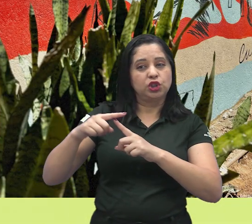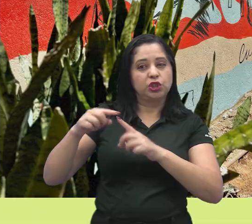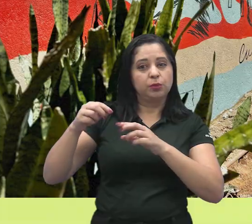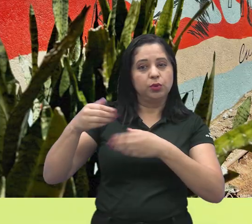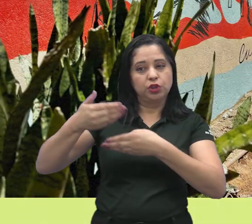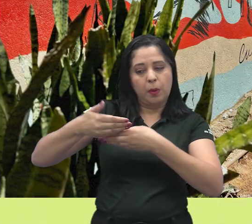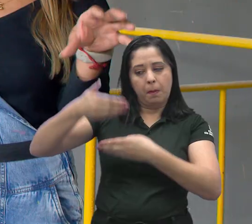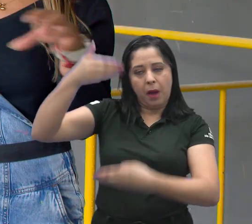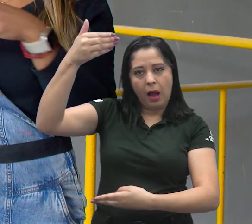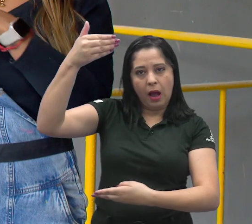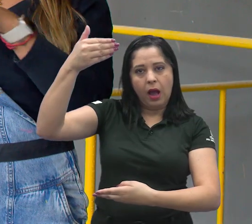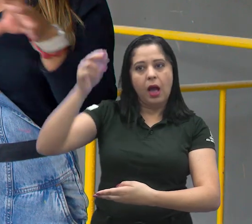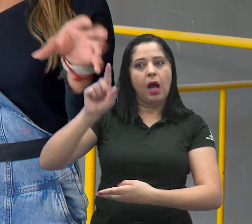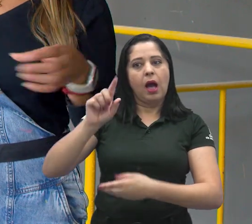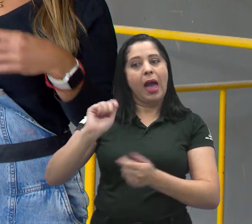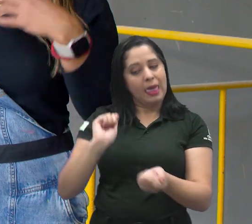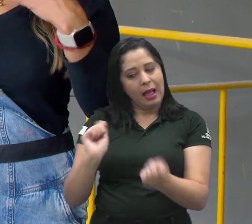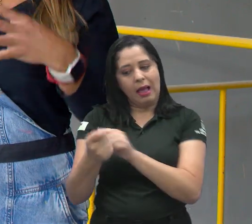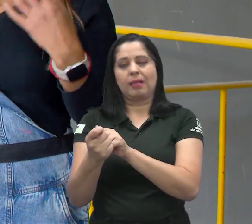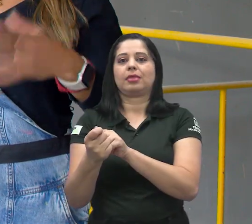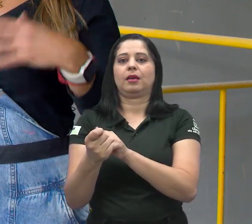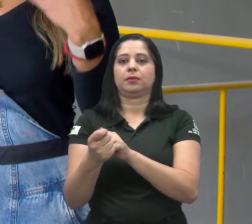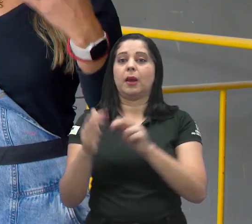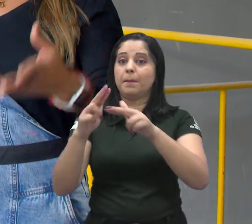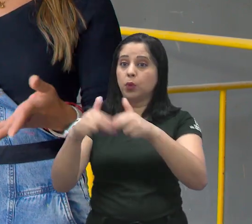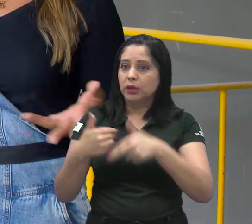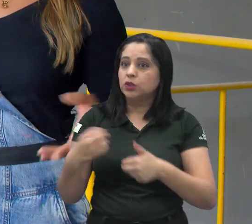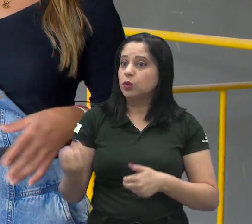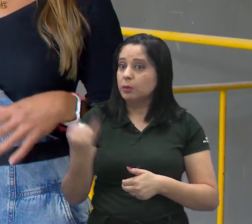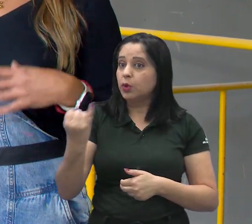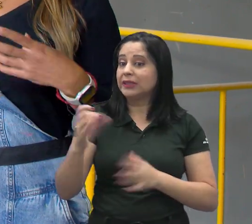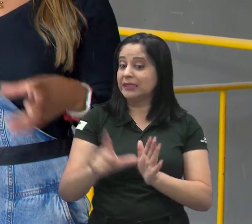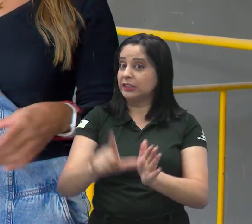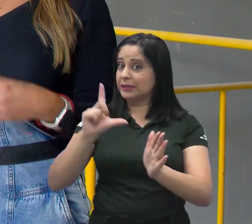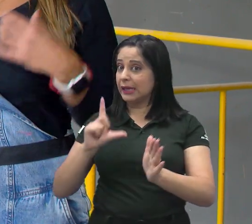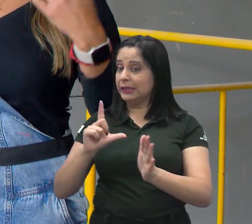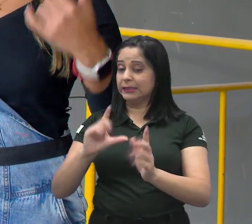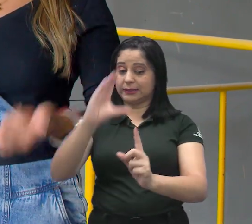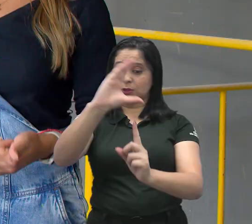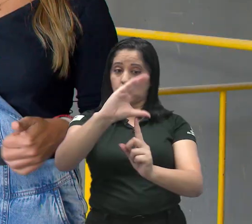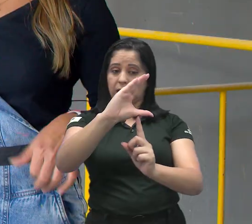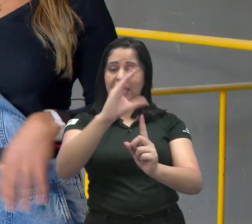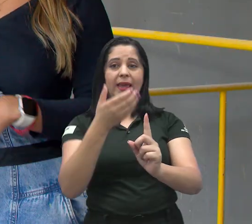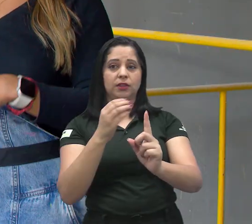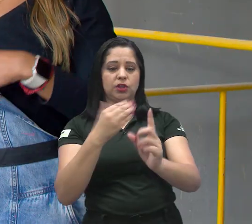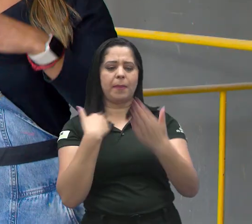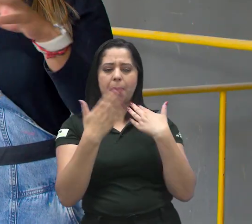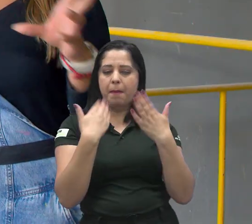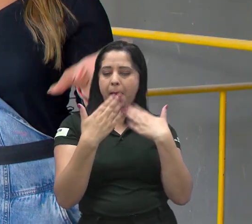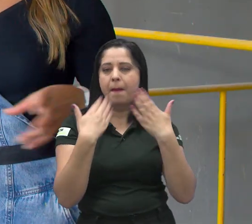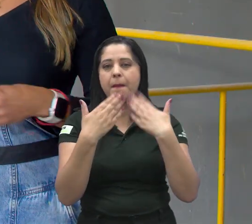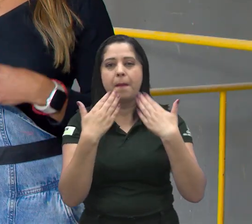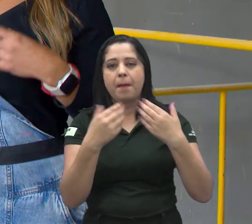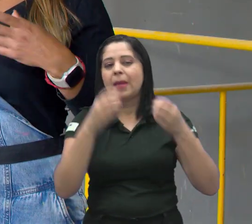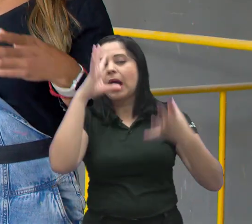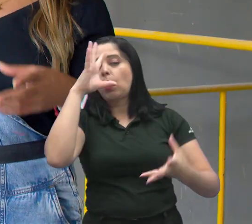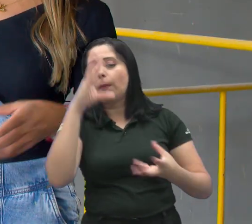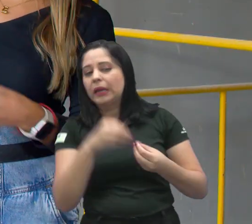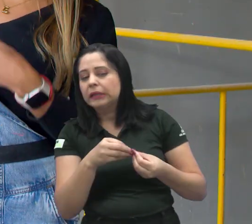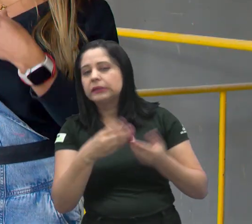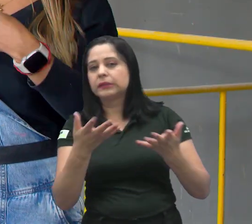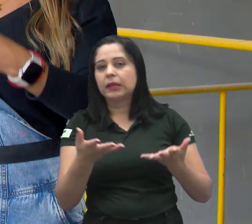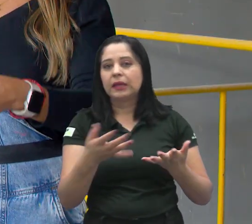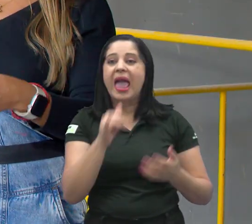diferentes também. Então cada um vai... Por isso que é muito importante essa conversa inicial com o cliente para entender a textura da parede, se tem algo que interfere,